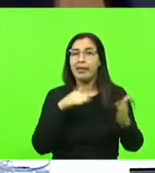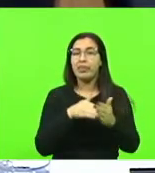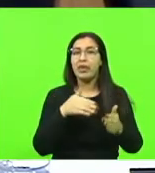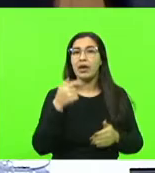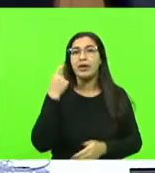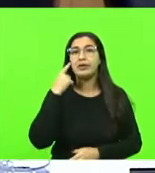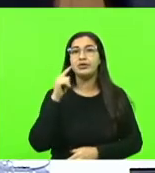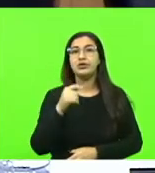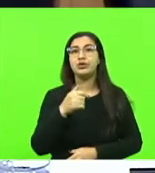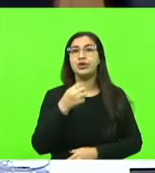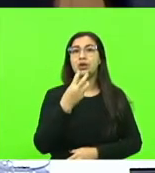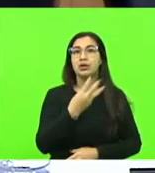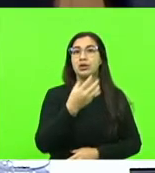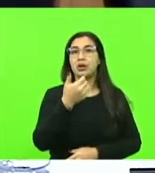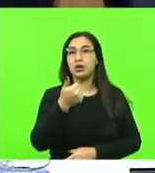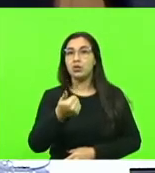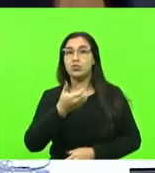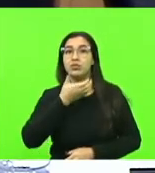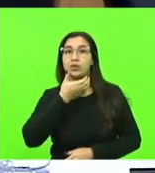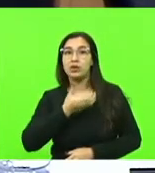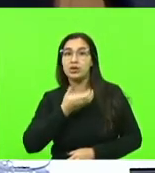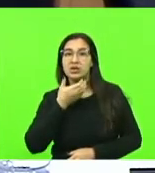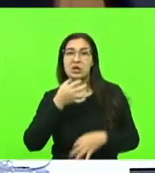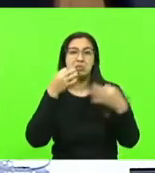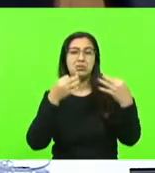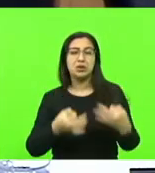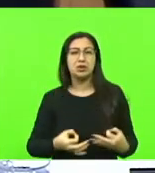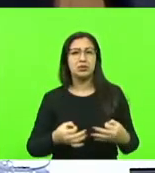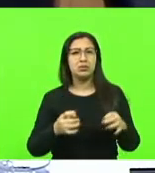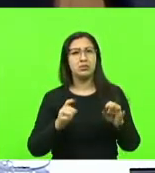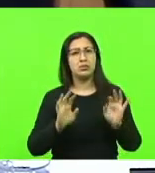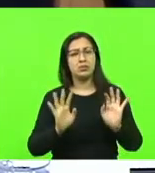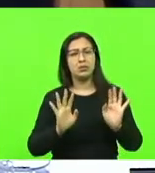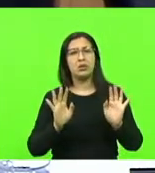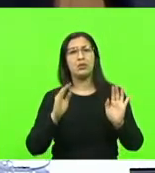está tudo certo, mas honre o que foi dado como palavra. Obrigado.